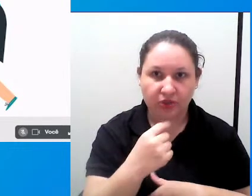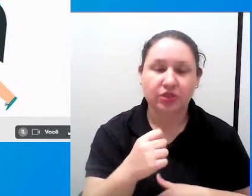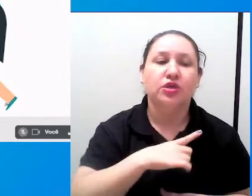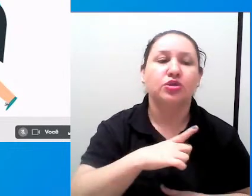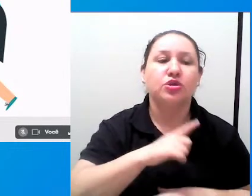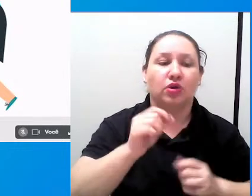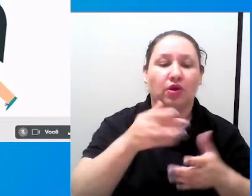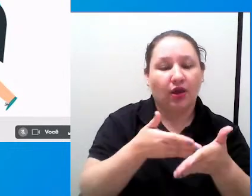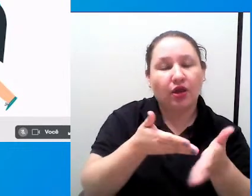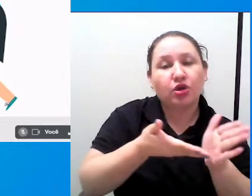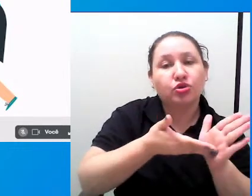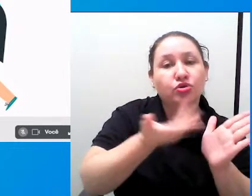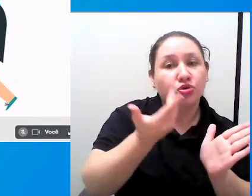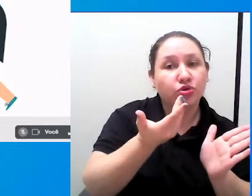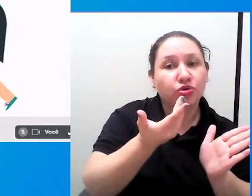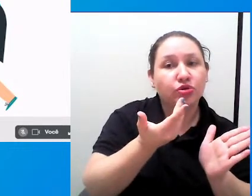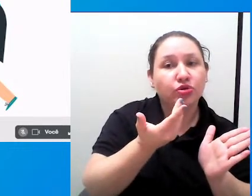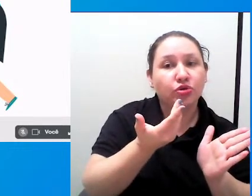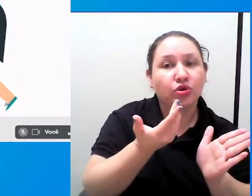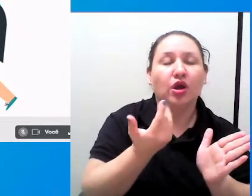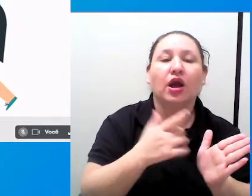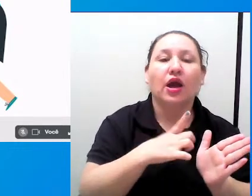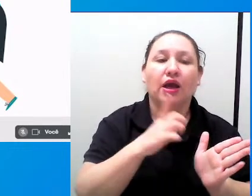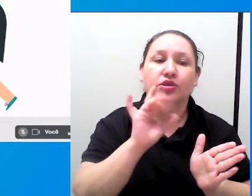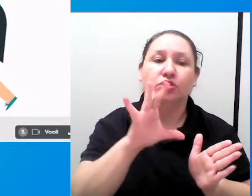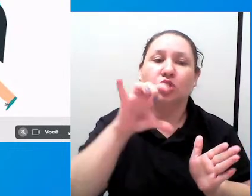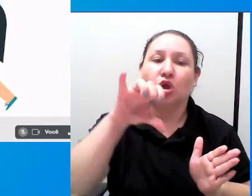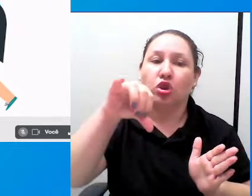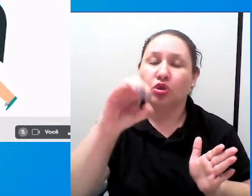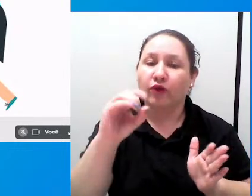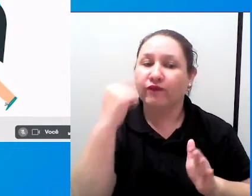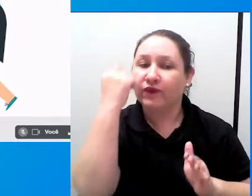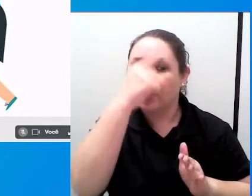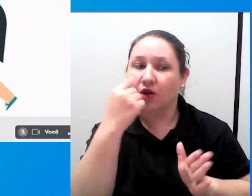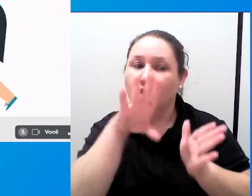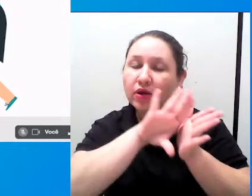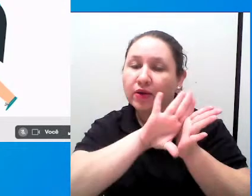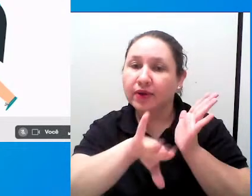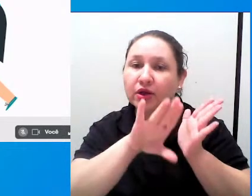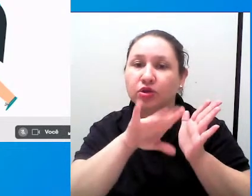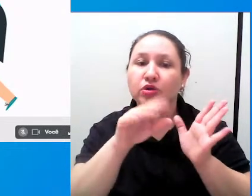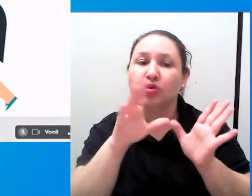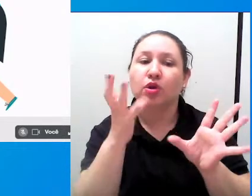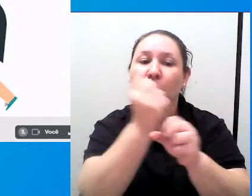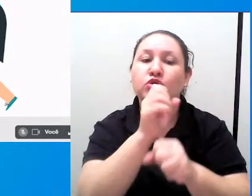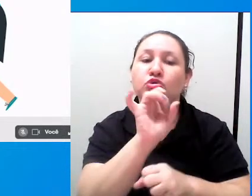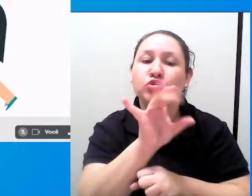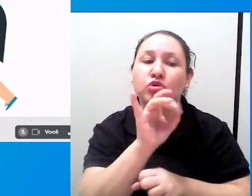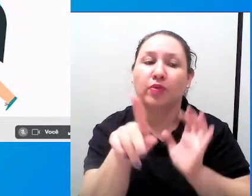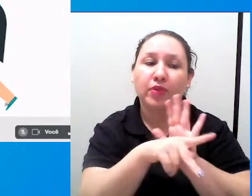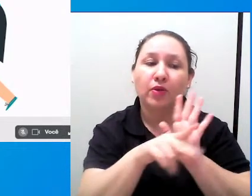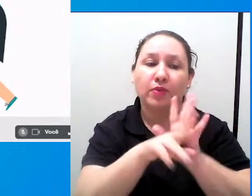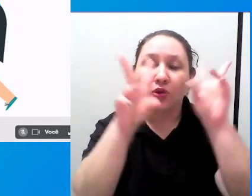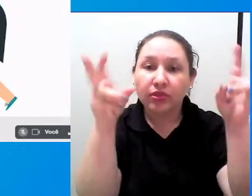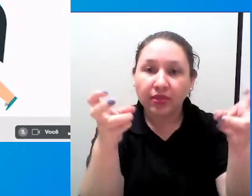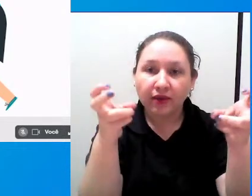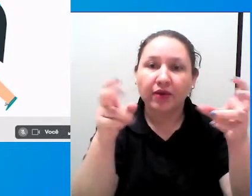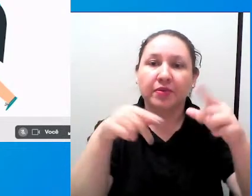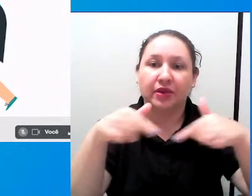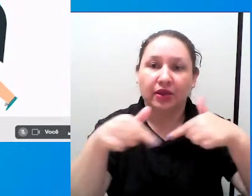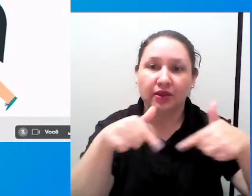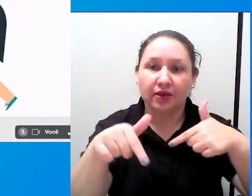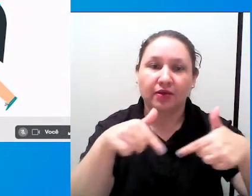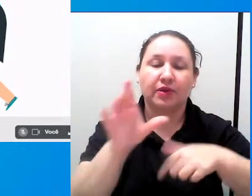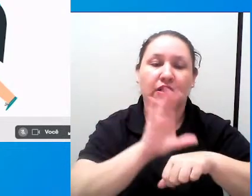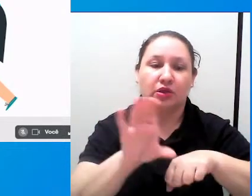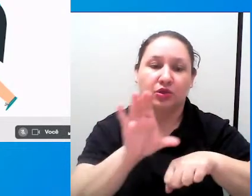somente 90 horas, e a gente tinha 150 horas de carga horária para trabalho de curso, além de duas disciplinas do nosso